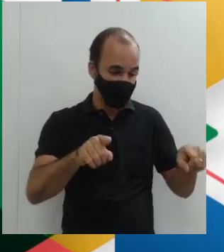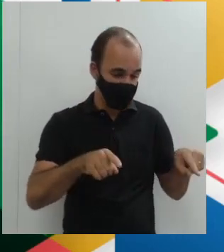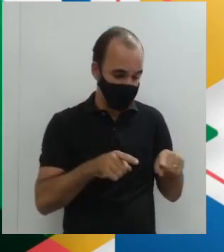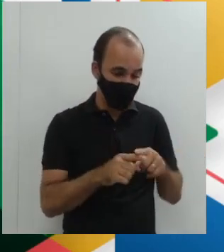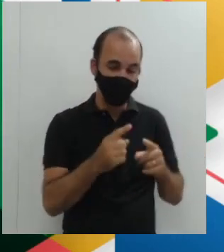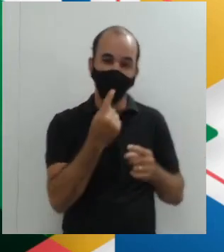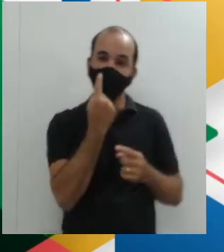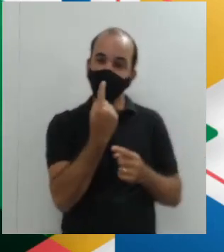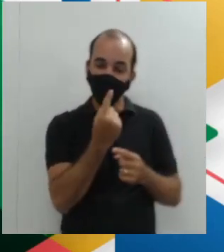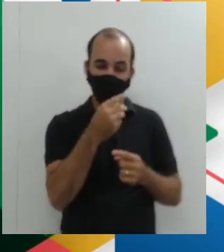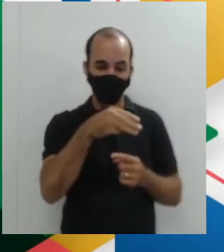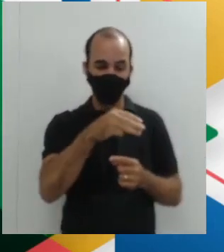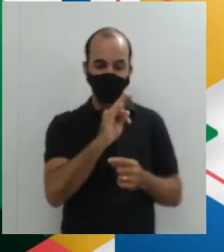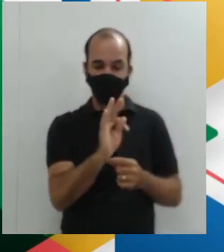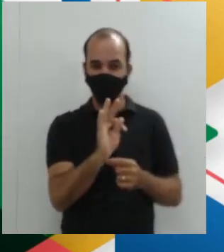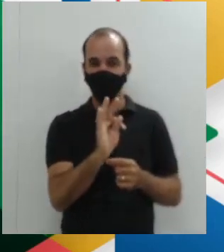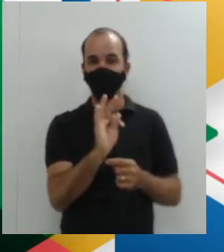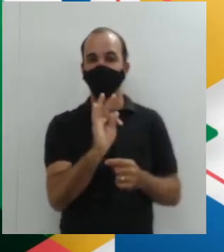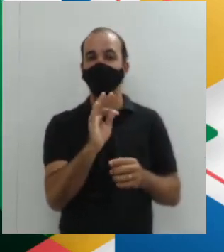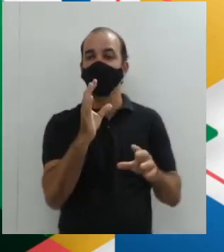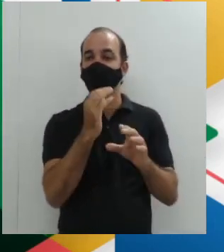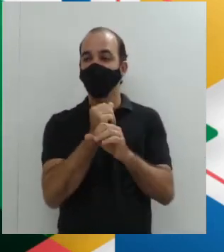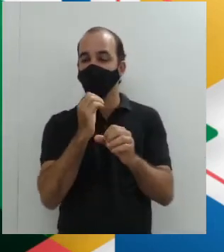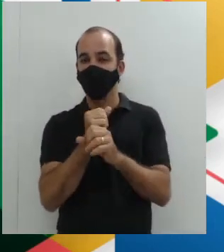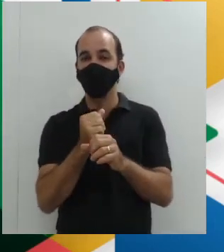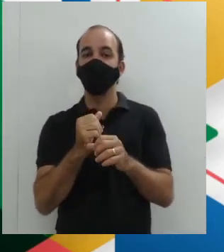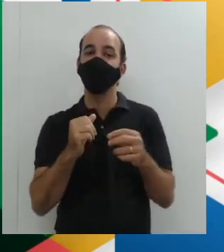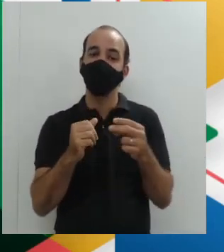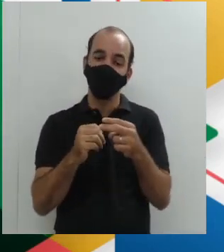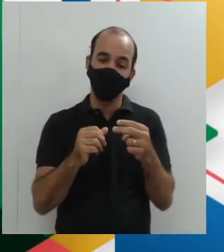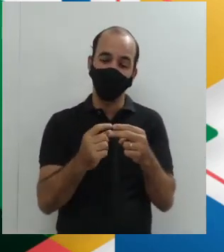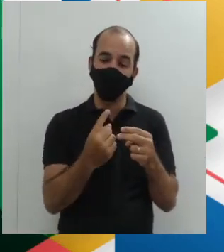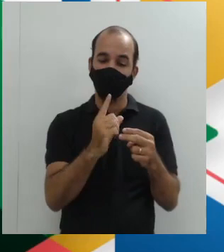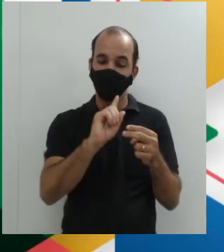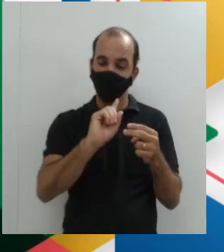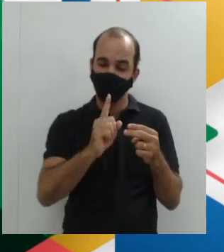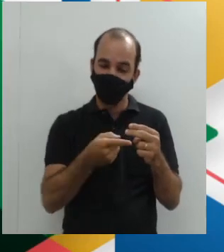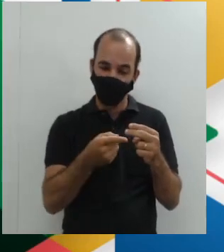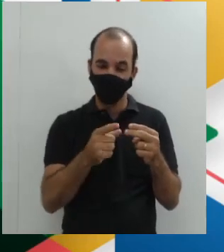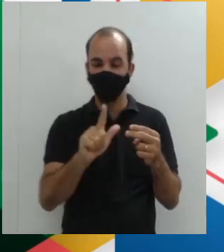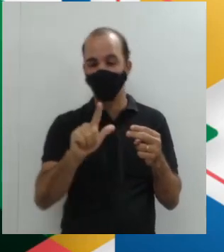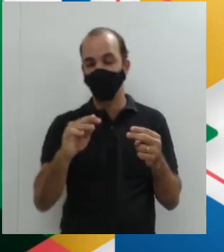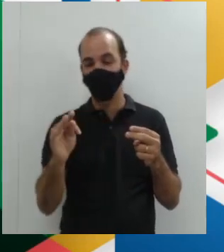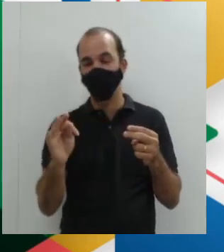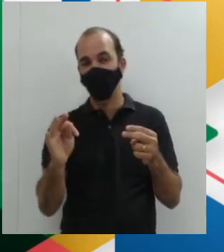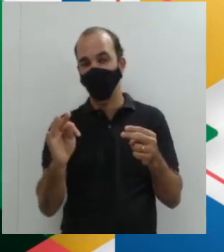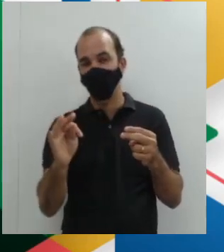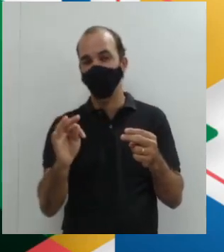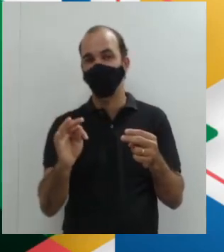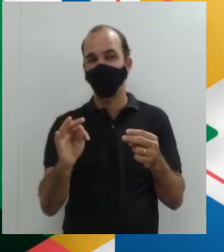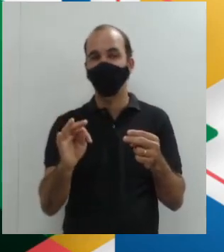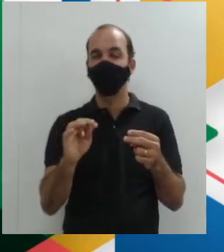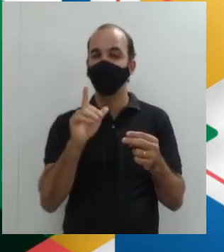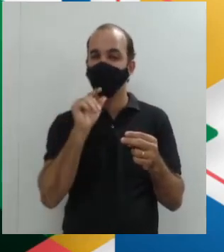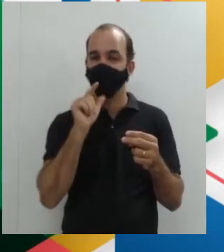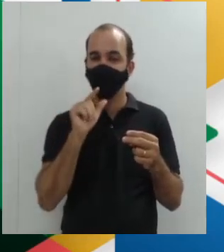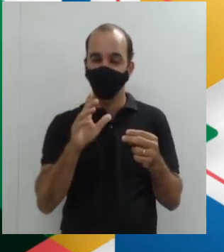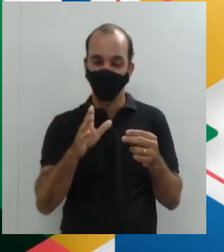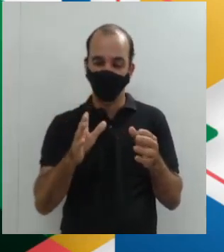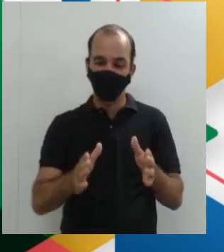a gente tem, na verdade, 1000 litros de capacidade de armazenamento. A cisterna aqui, ó, tem o formato de um